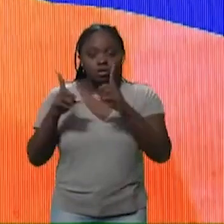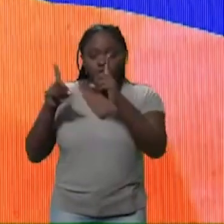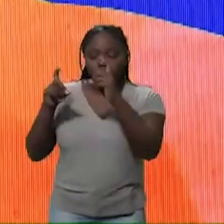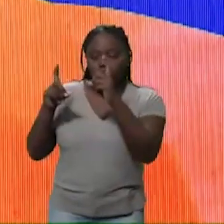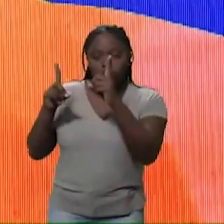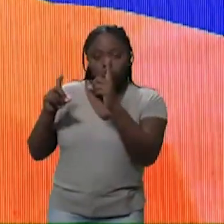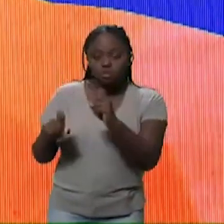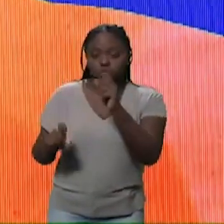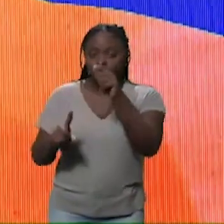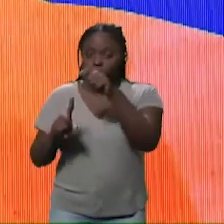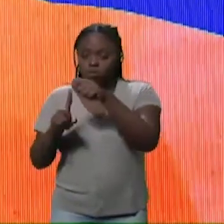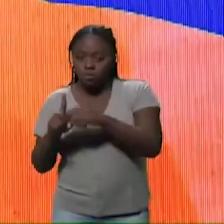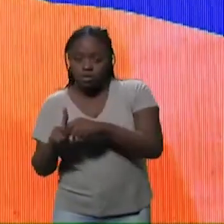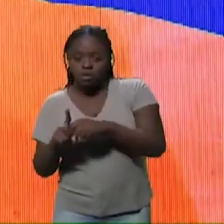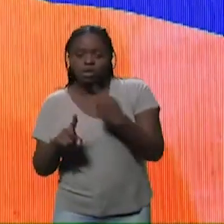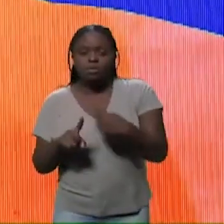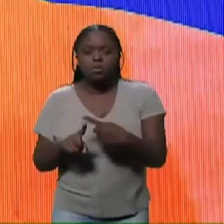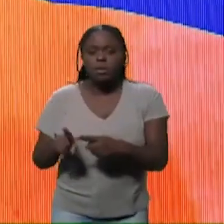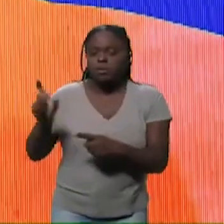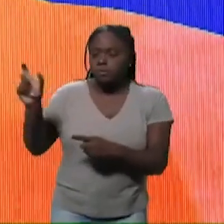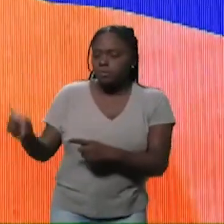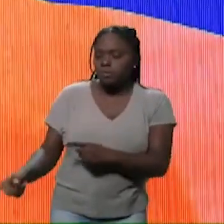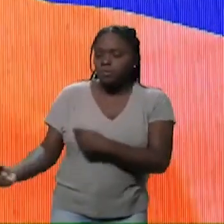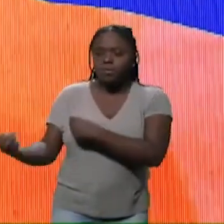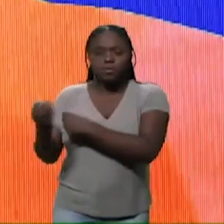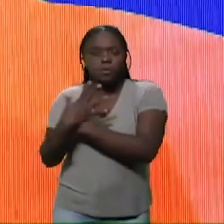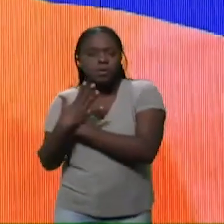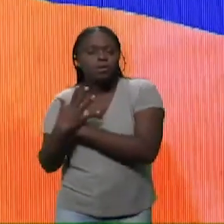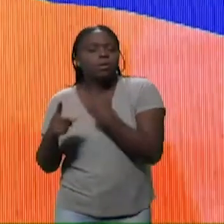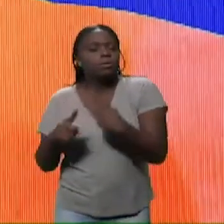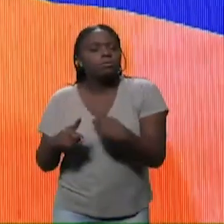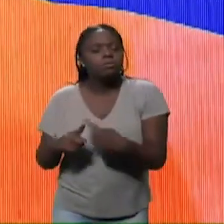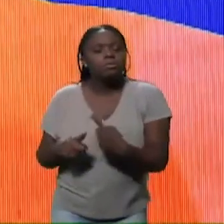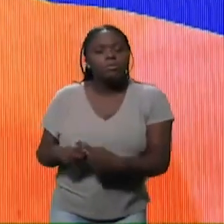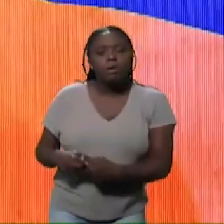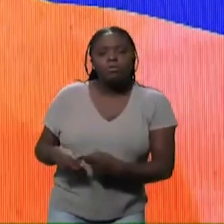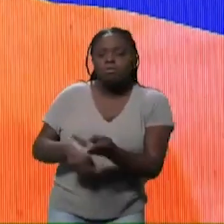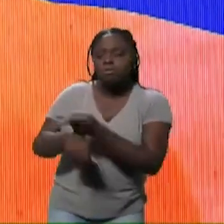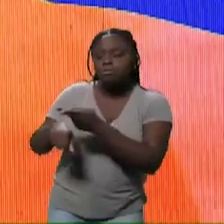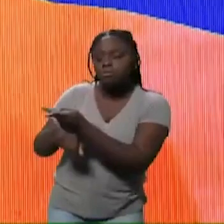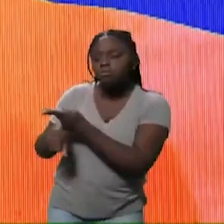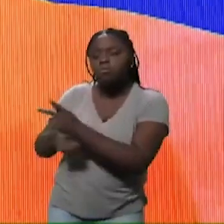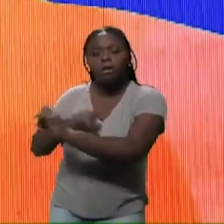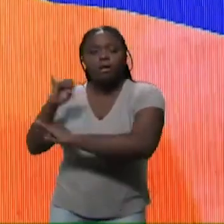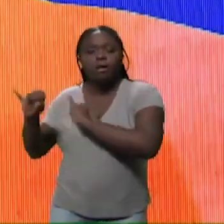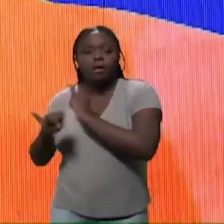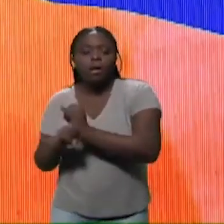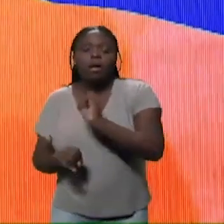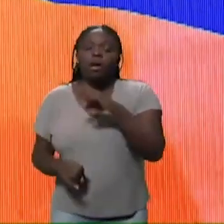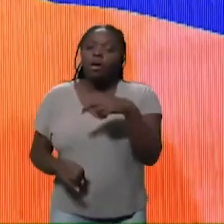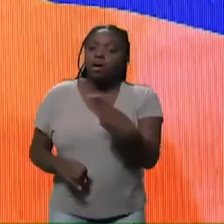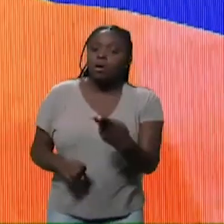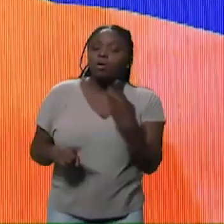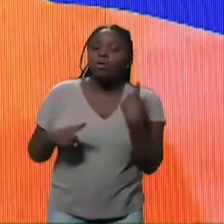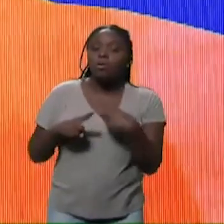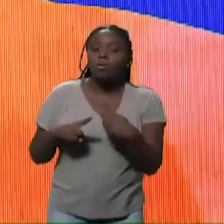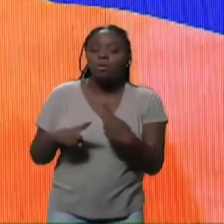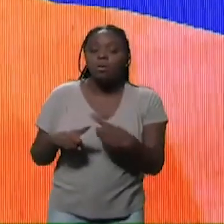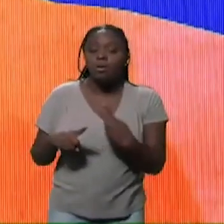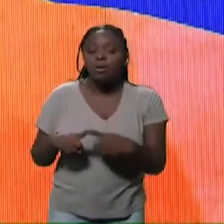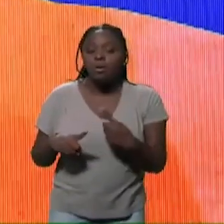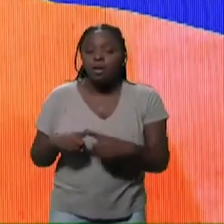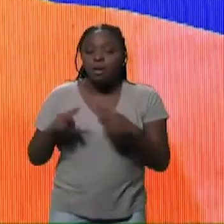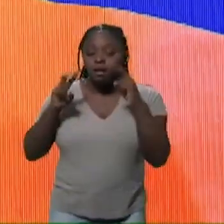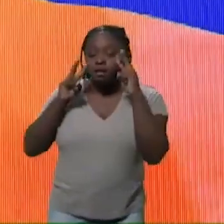por mês, seja porque alguém enviou, seja porque buscou na web, ou seja porque se contaminou